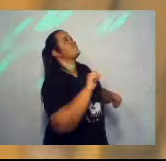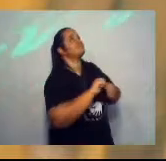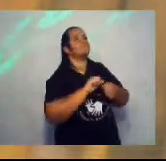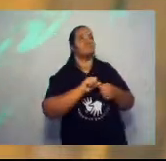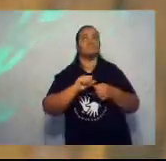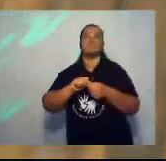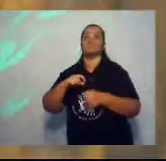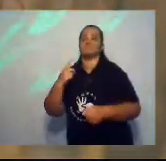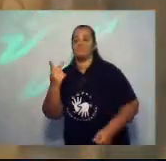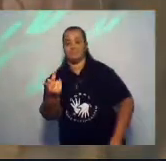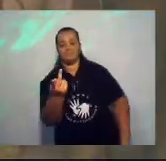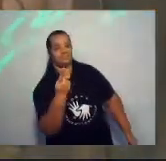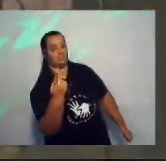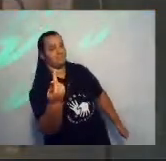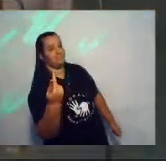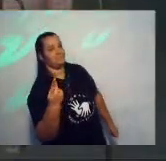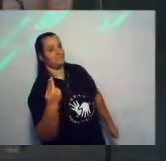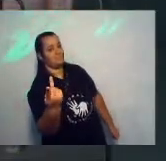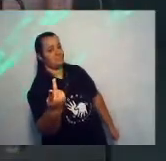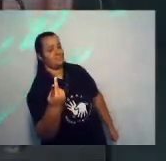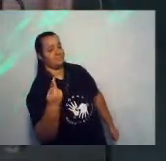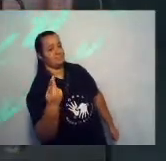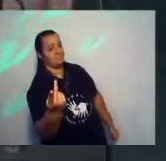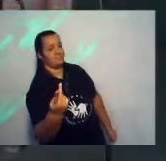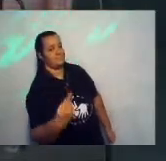o que é que a gente vai